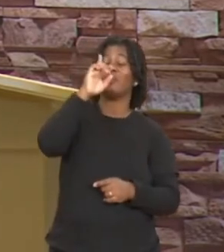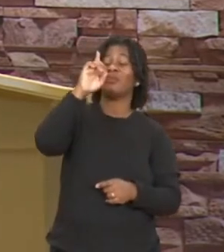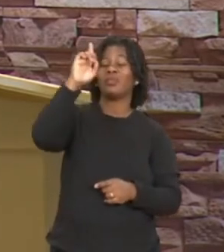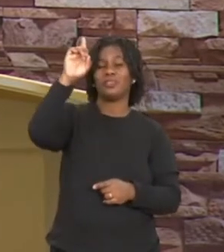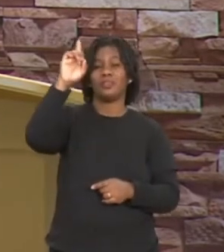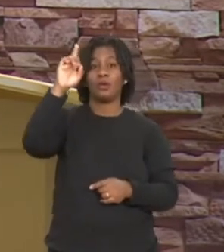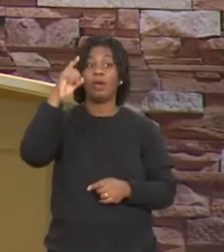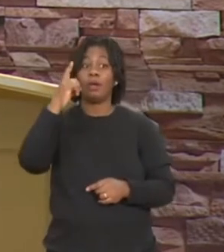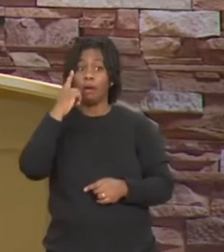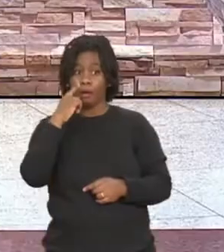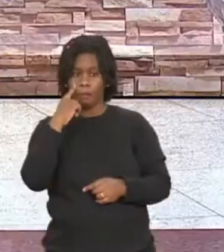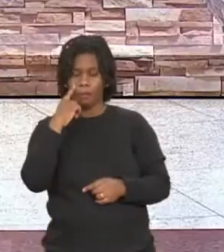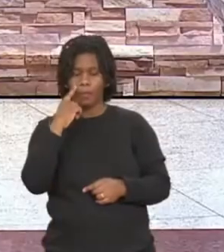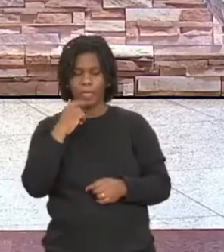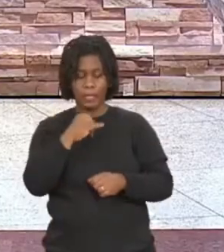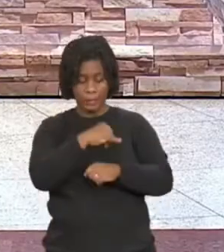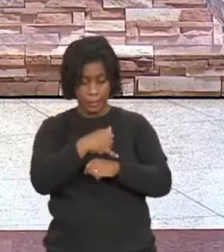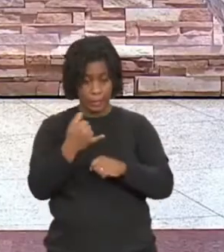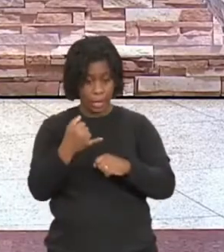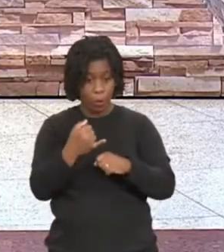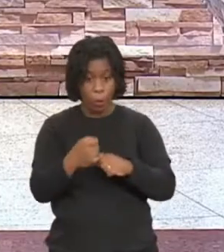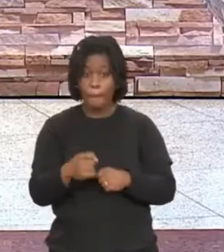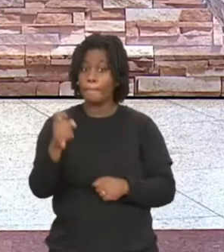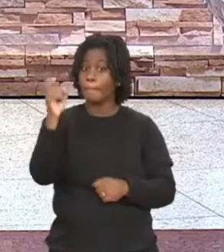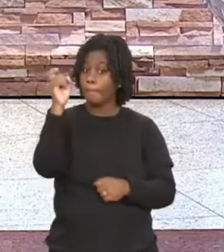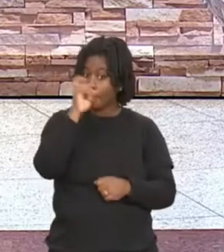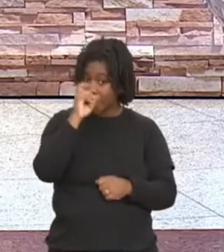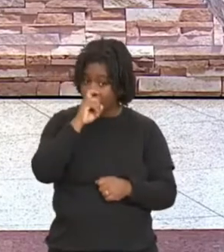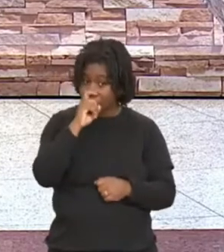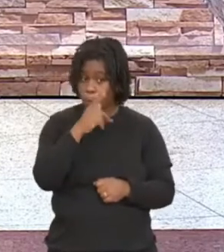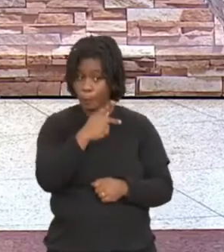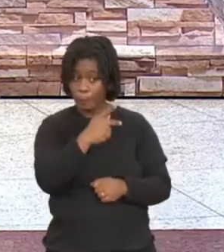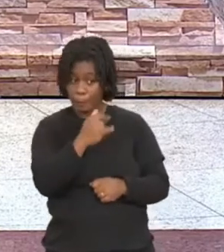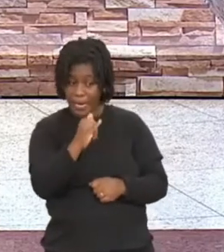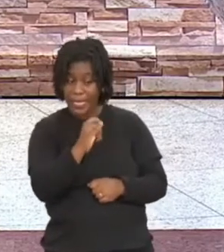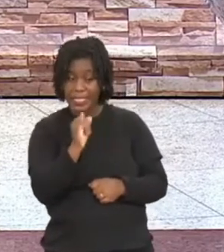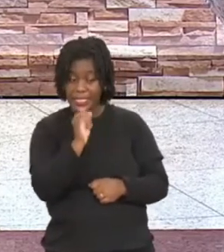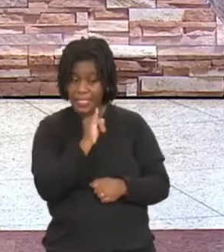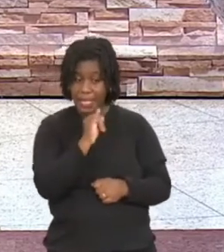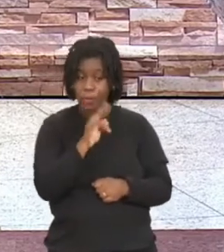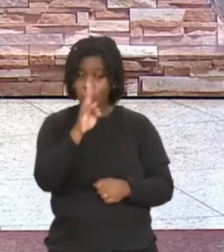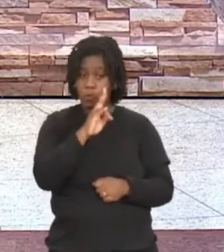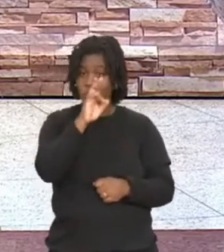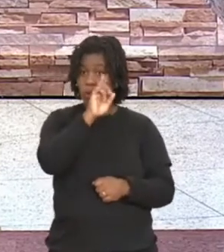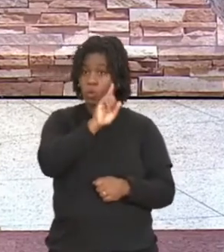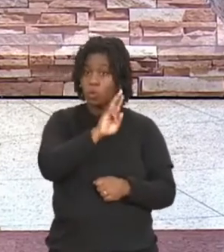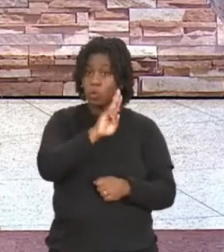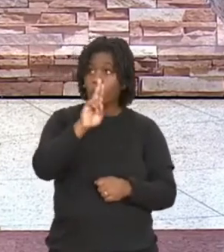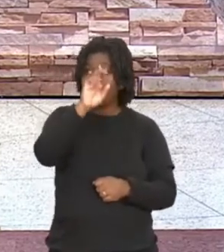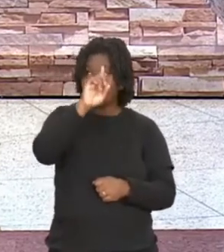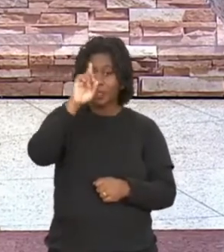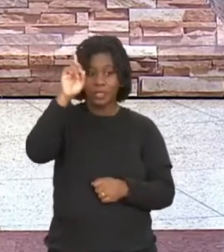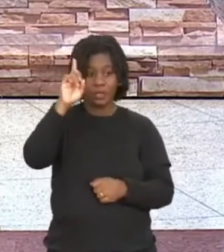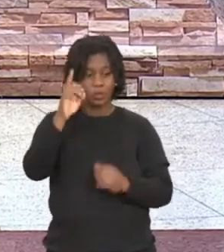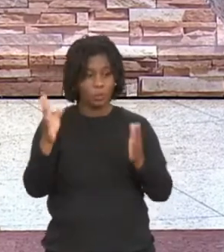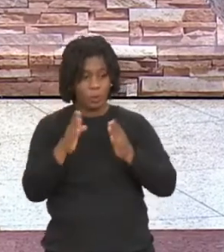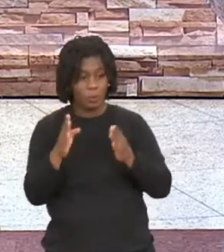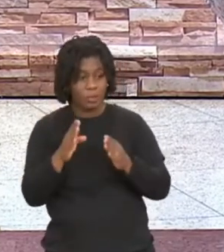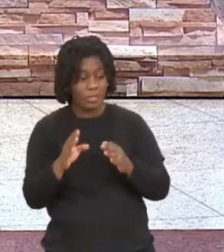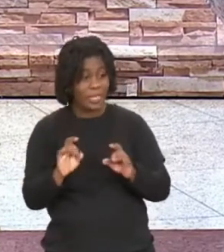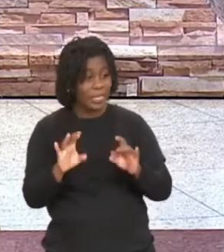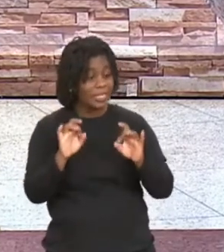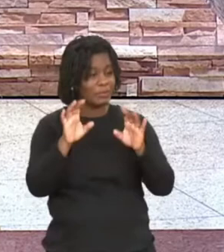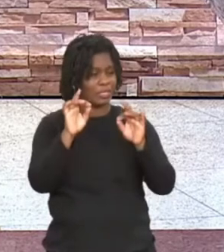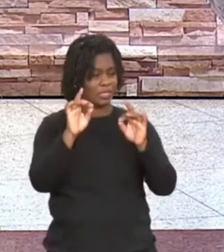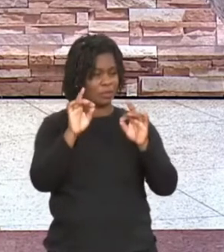Veja que Jacó, ele mentiu para o pai, usando o nome de Deus, no momento que era especial, no